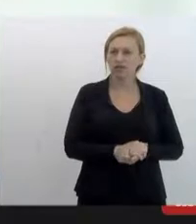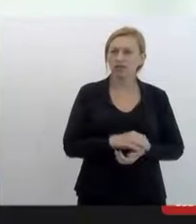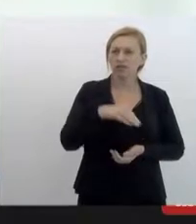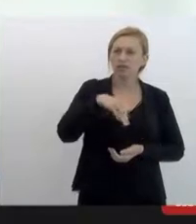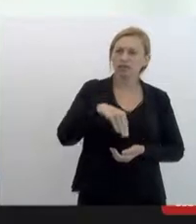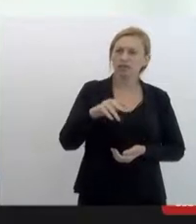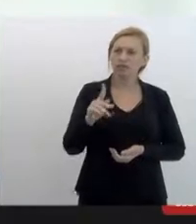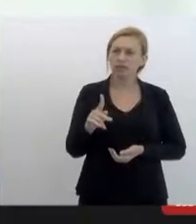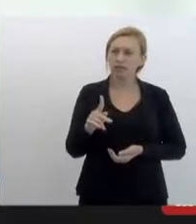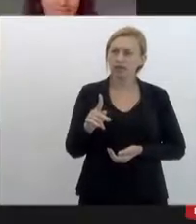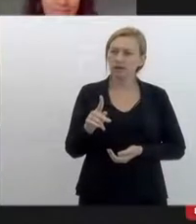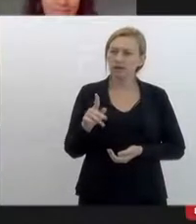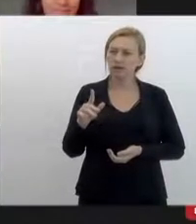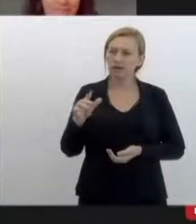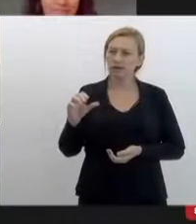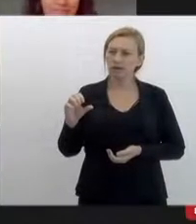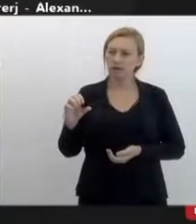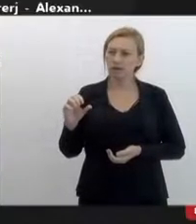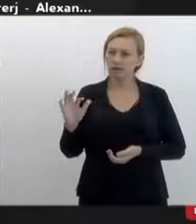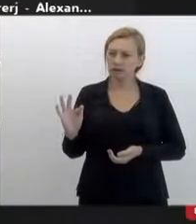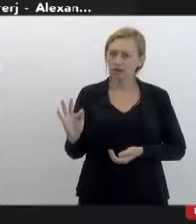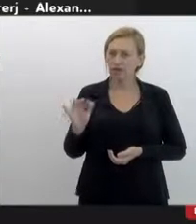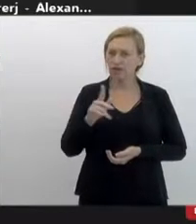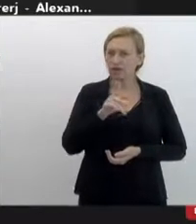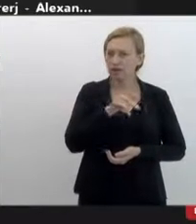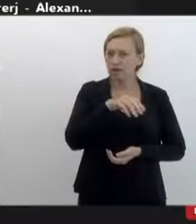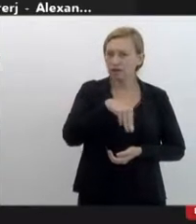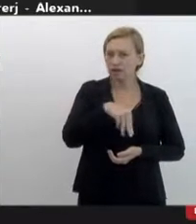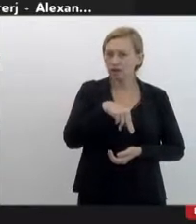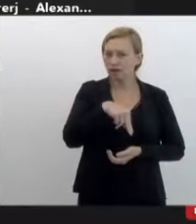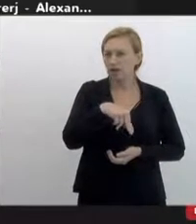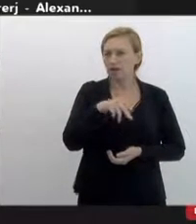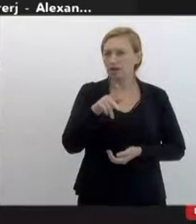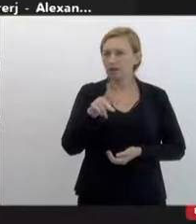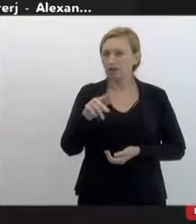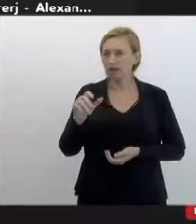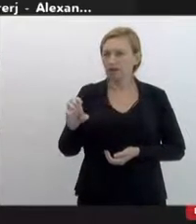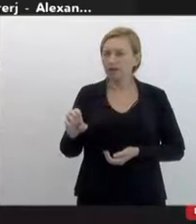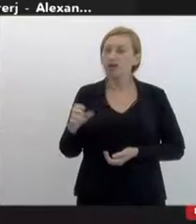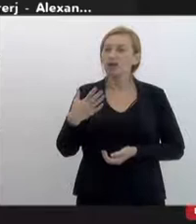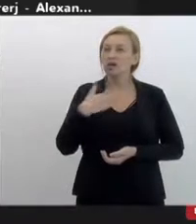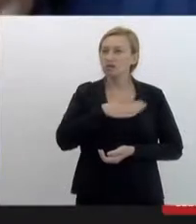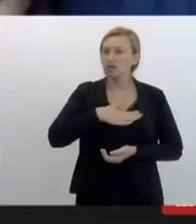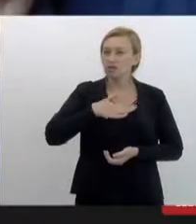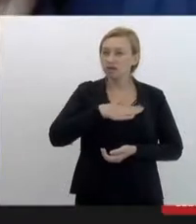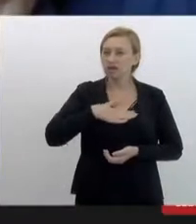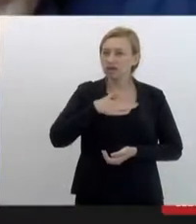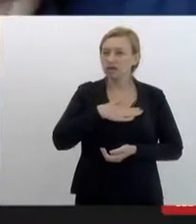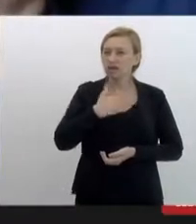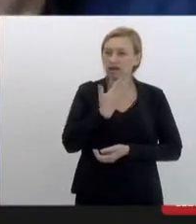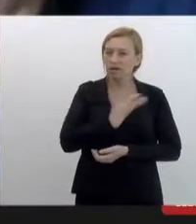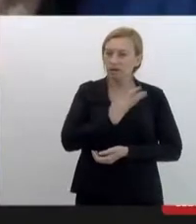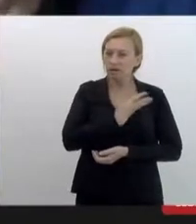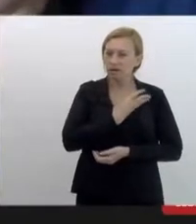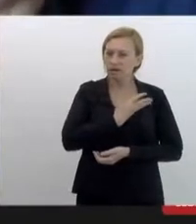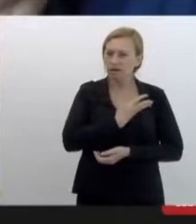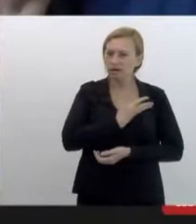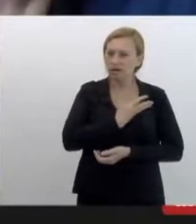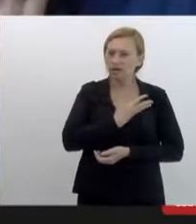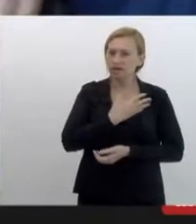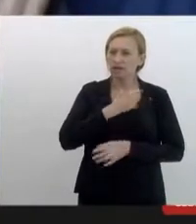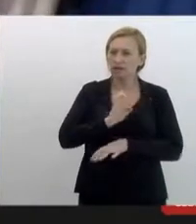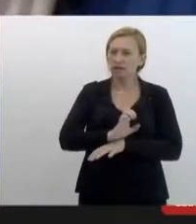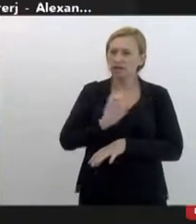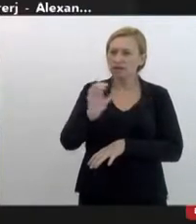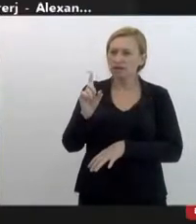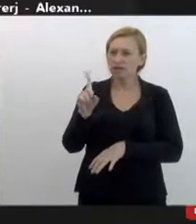MPF. Bem, eu gostaria que a minha colega estadual, por ser uma dama, pudesse ter a prioridade, depois eu